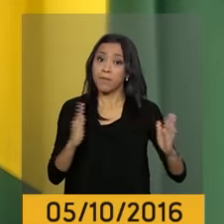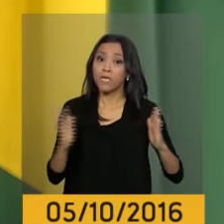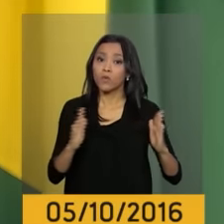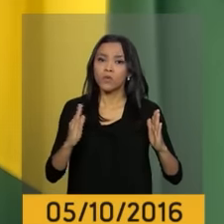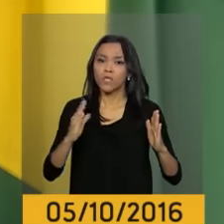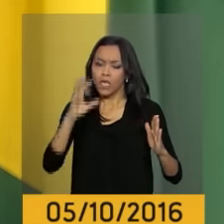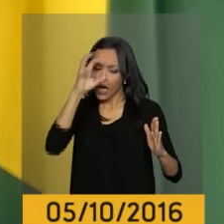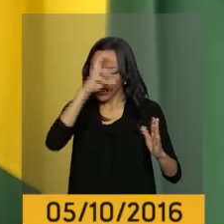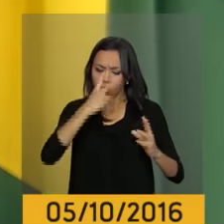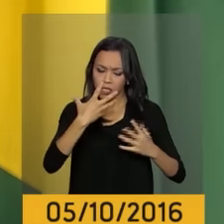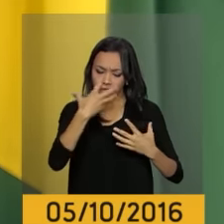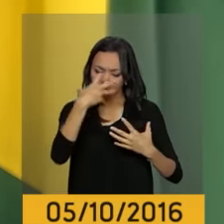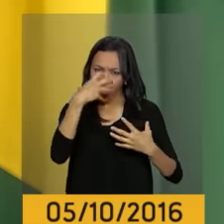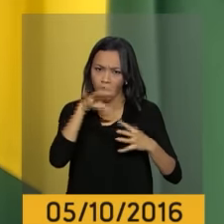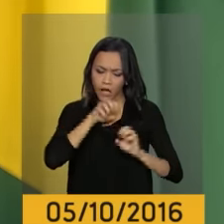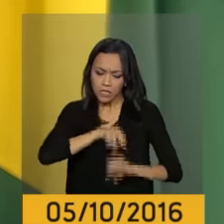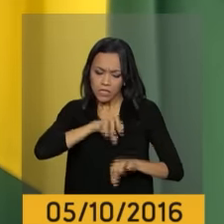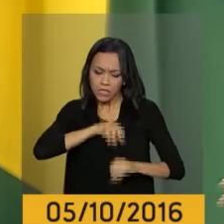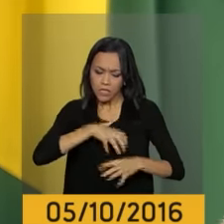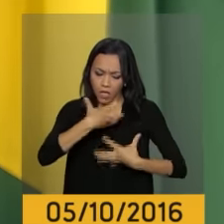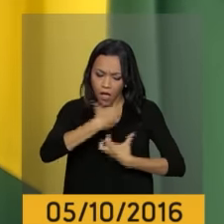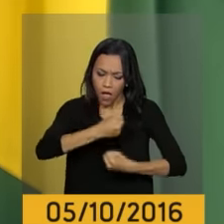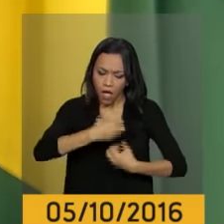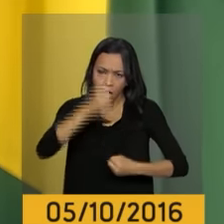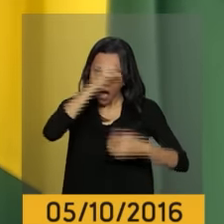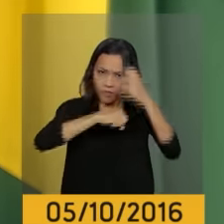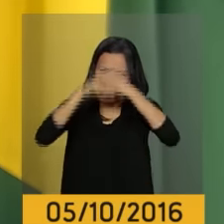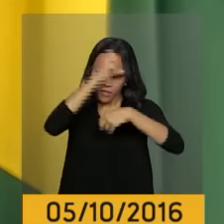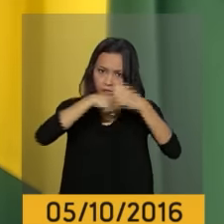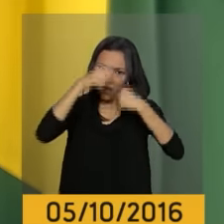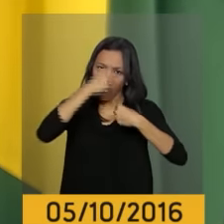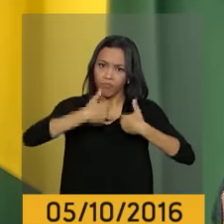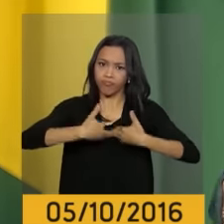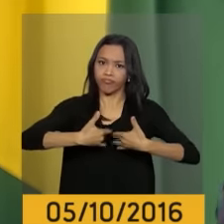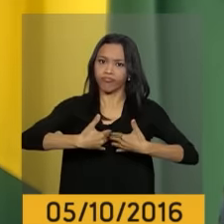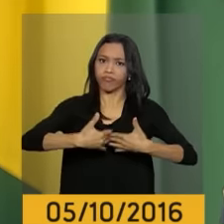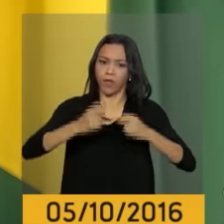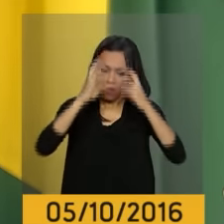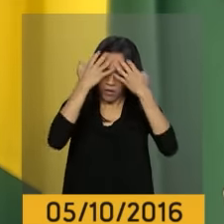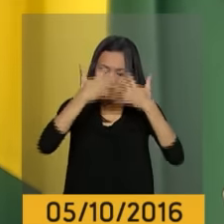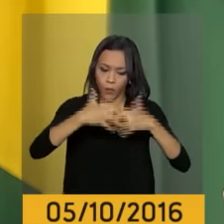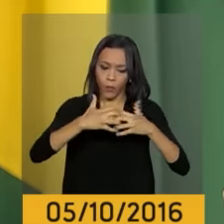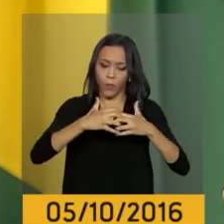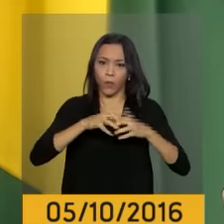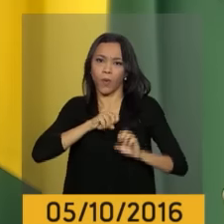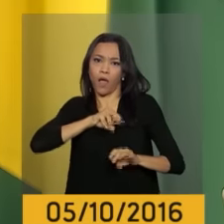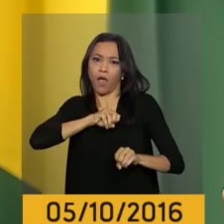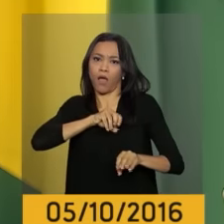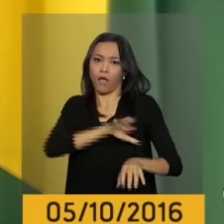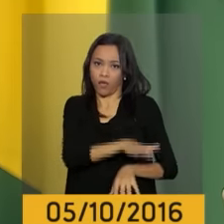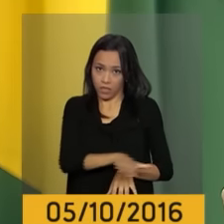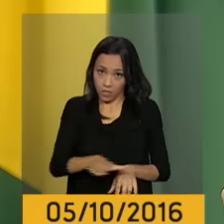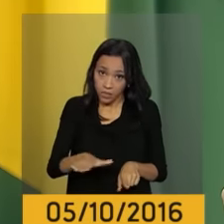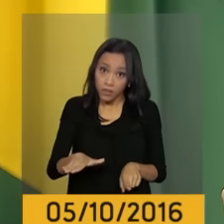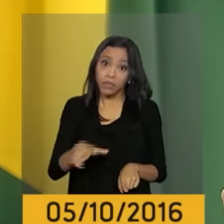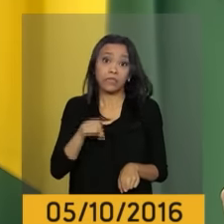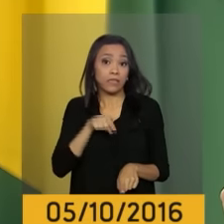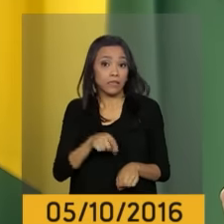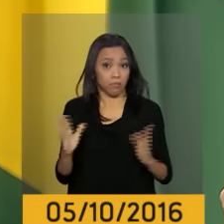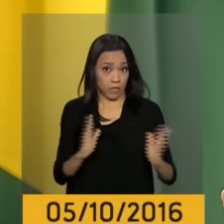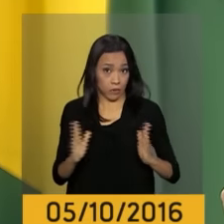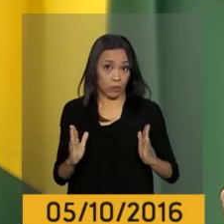formação da criança. Interessante, nos últimos tempos, isso penso eu, embora já ajude na matéria, mas eu penso que de